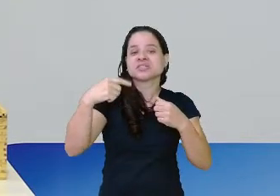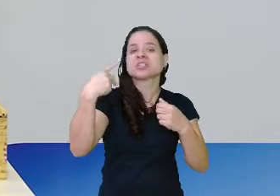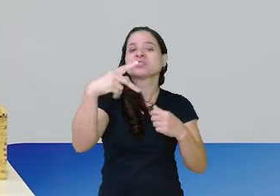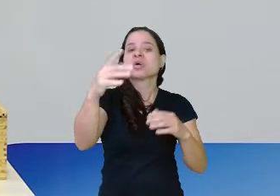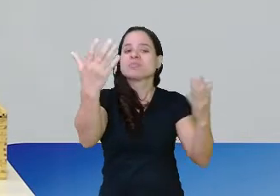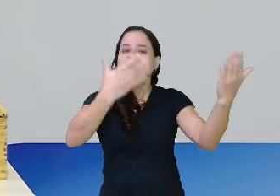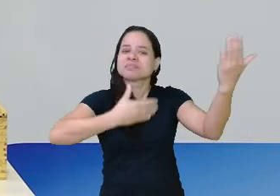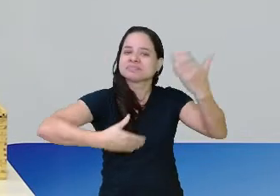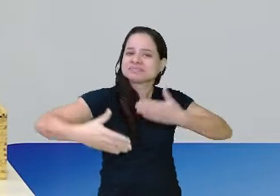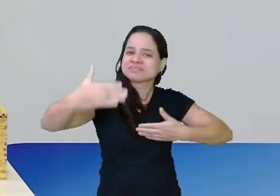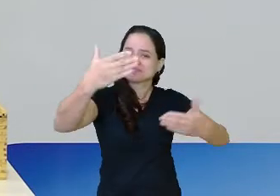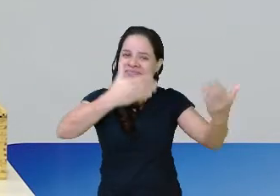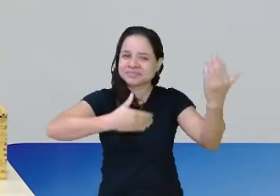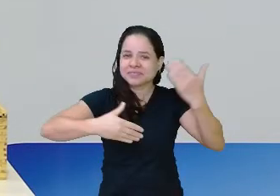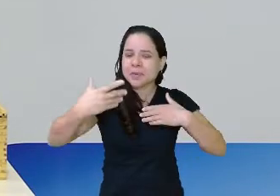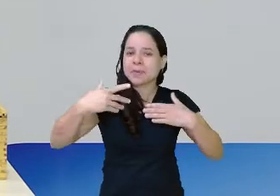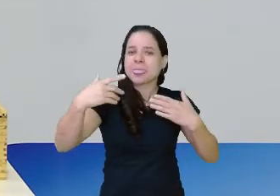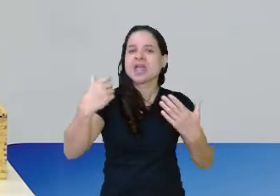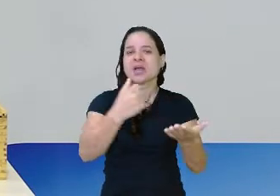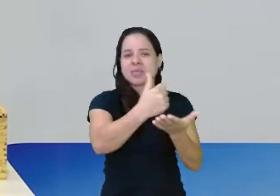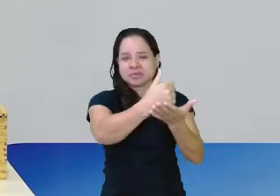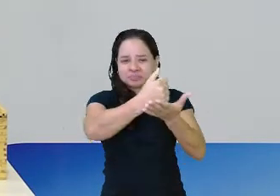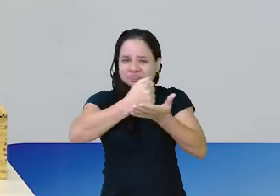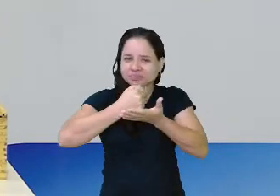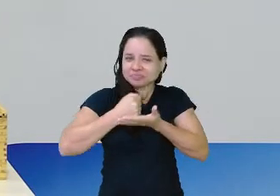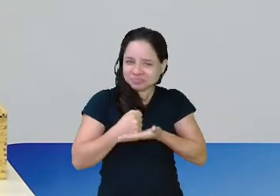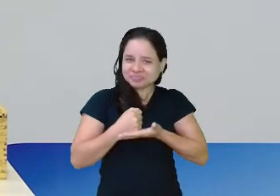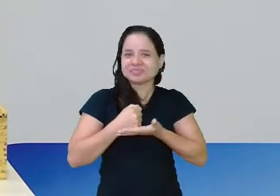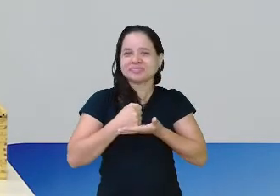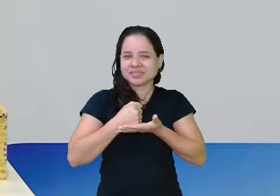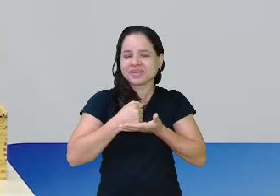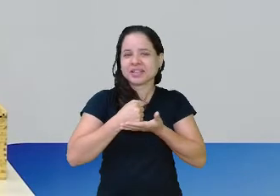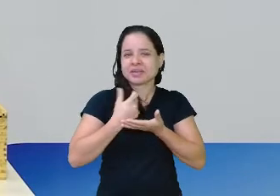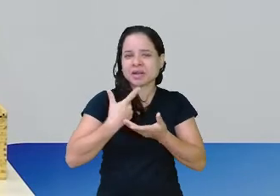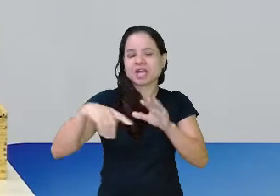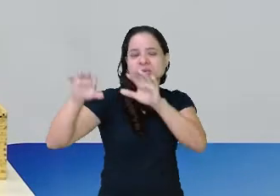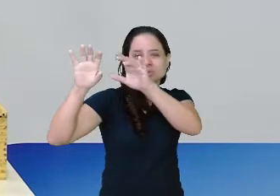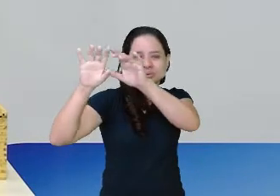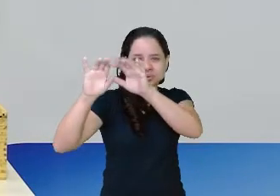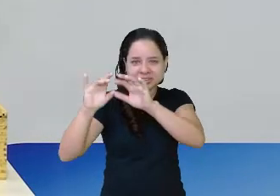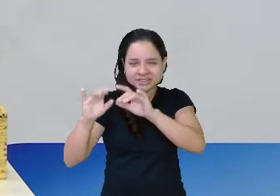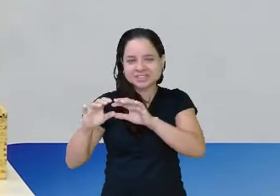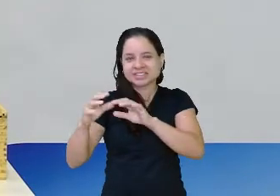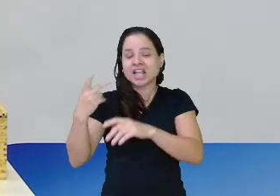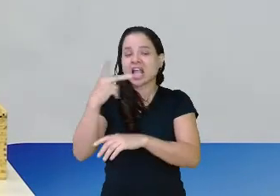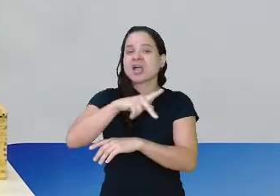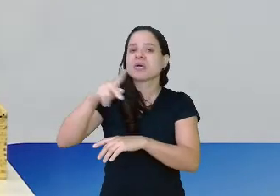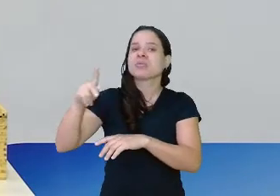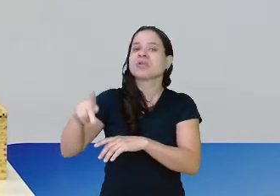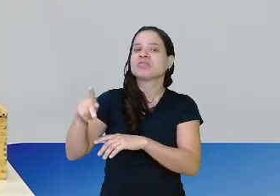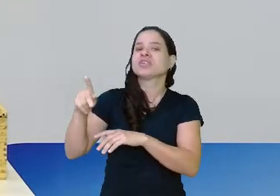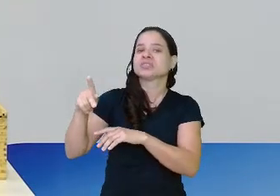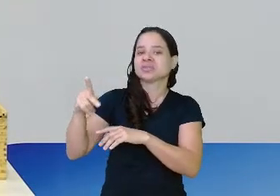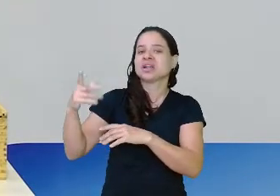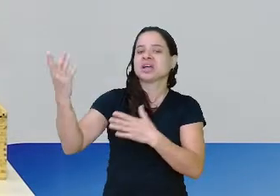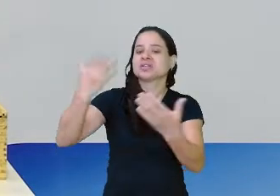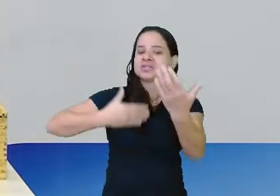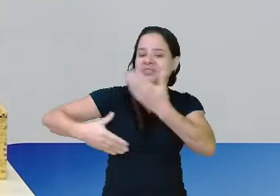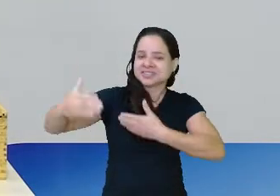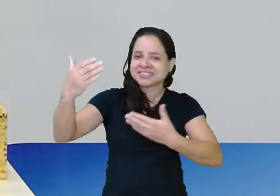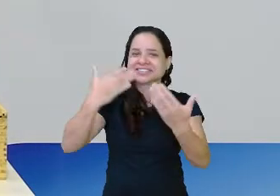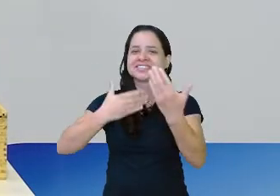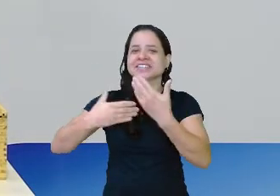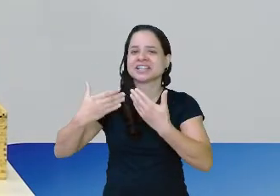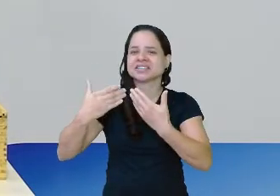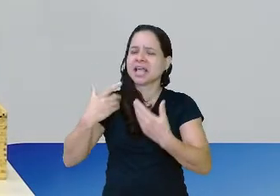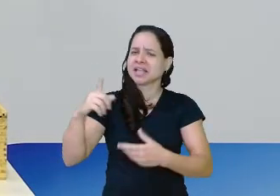tá? Então, para me ajudar, né, para que eu receba a tua mensagem, a professora Abigail está na interação. Será que